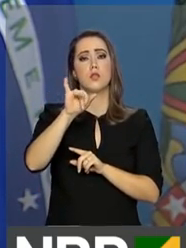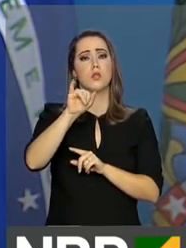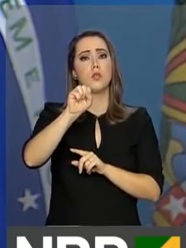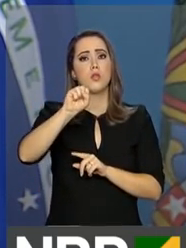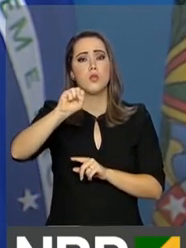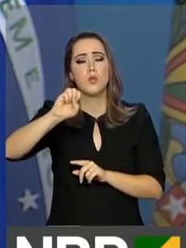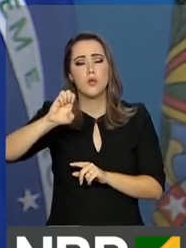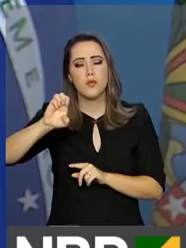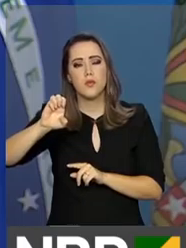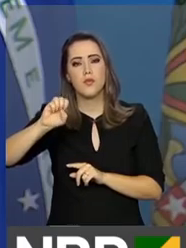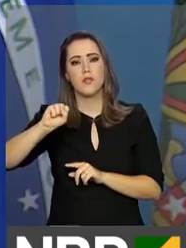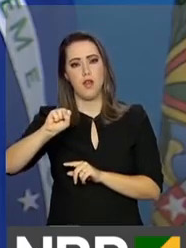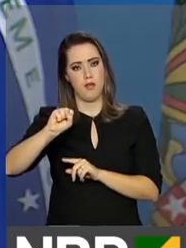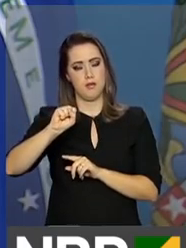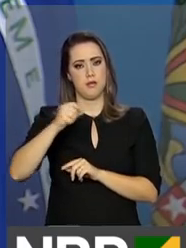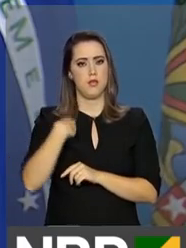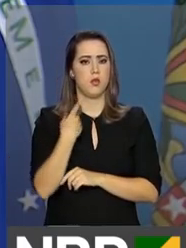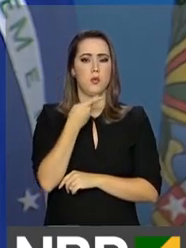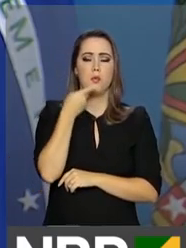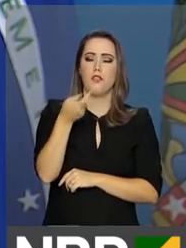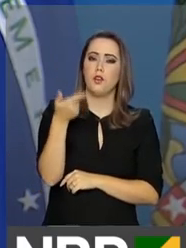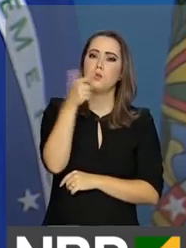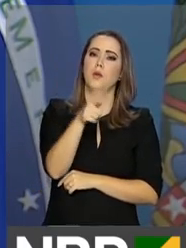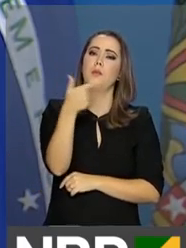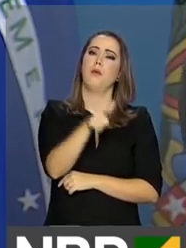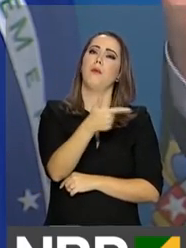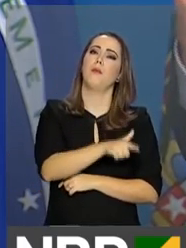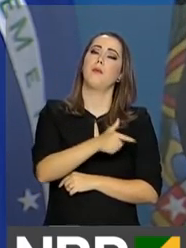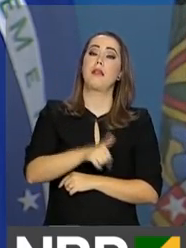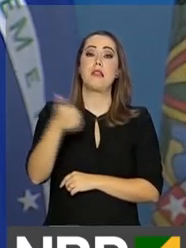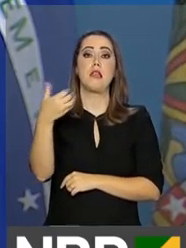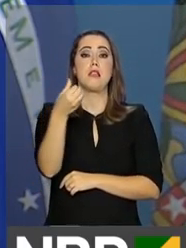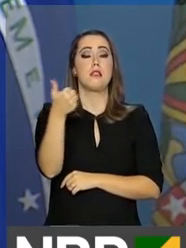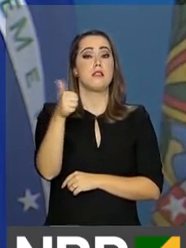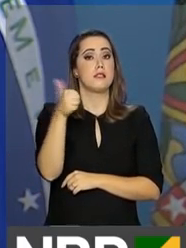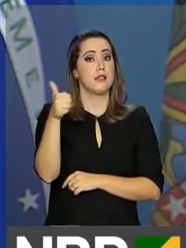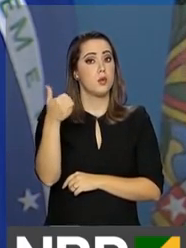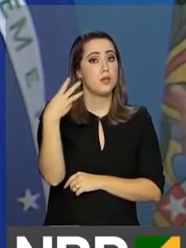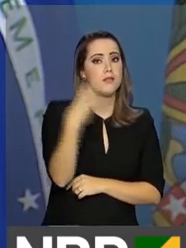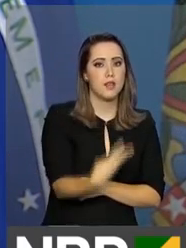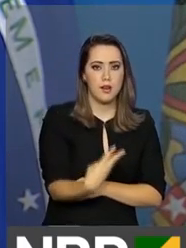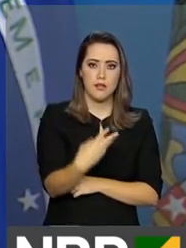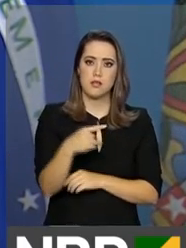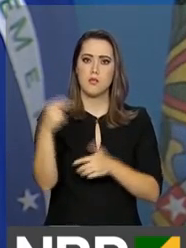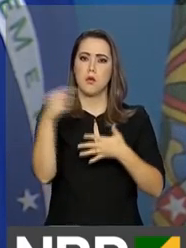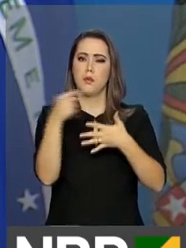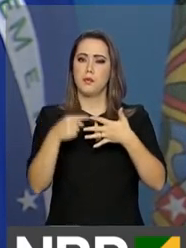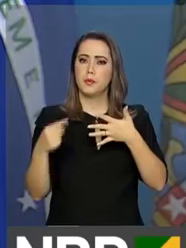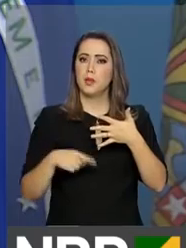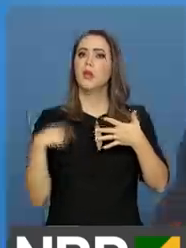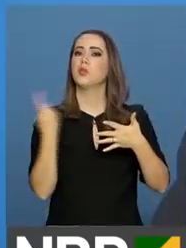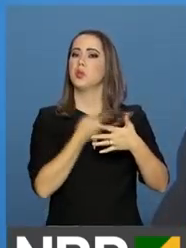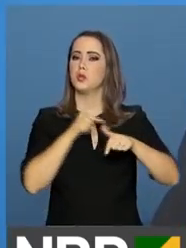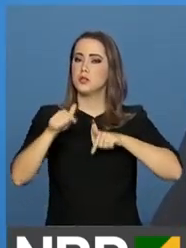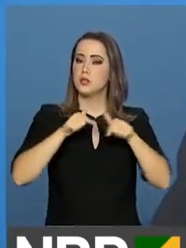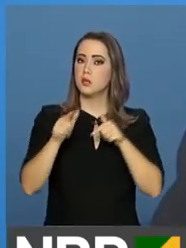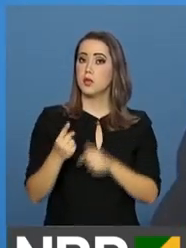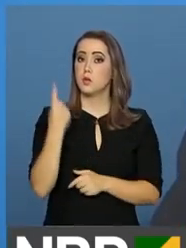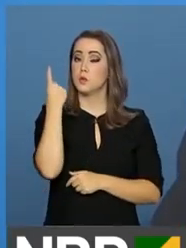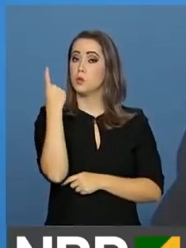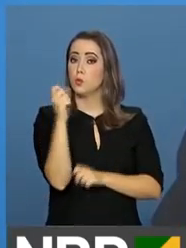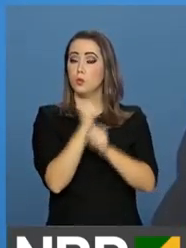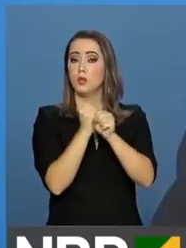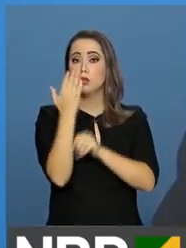enfim, uma série de, eu não vou repetir, as 113 medidas que nós realizamos ao longo deste ano e meio. Não